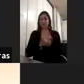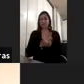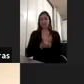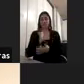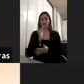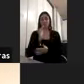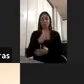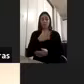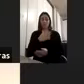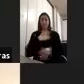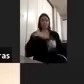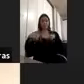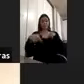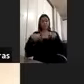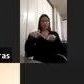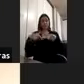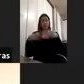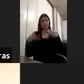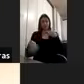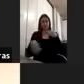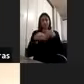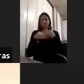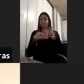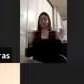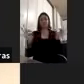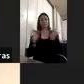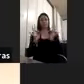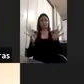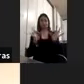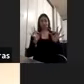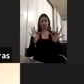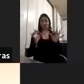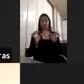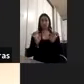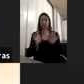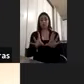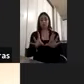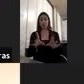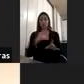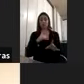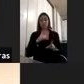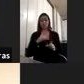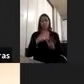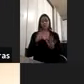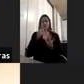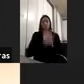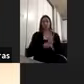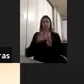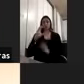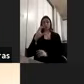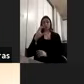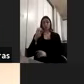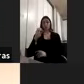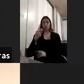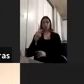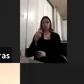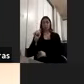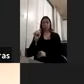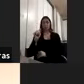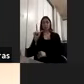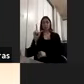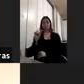empresa tem um programa lá chamado Copa Redução de Custos. Gente, olha aí o que aconteceu. Teve